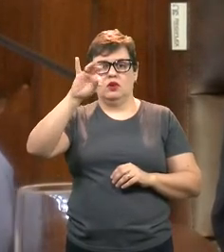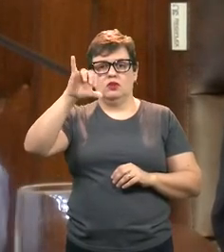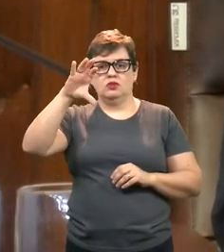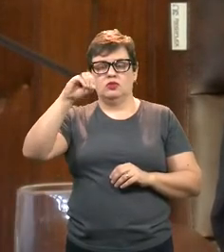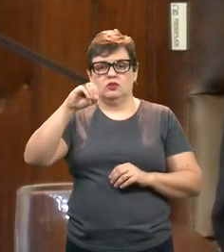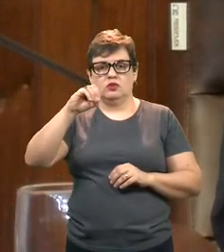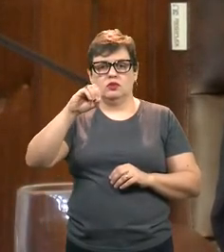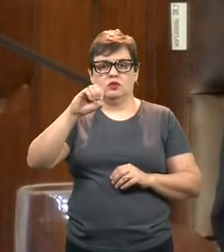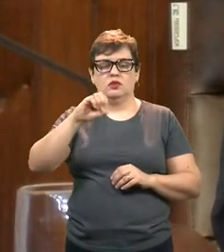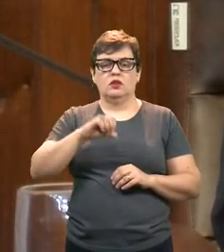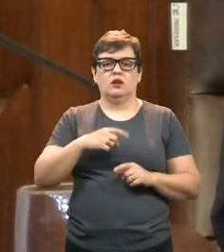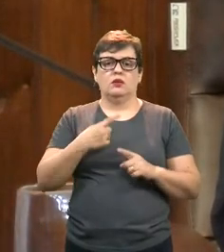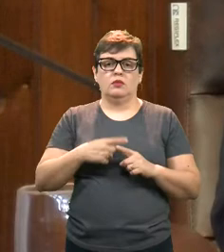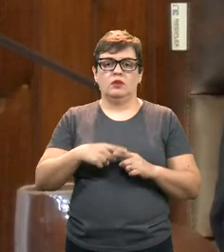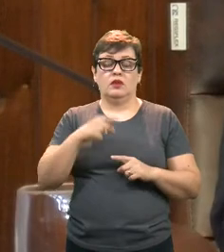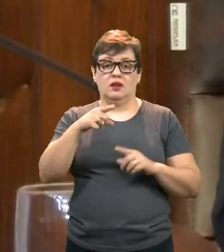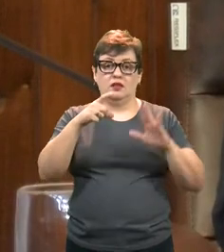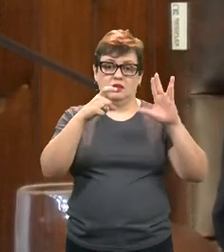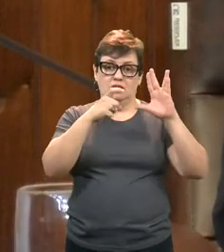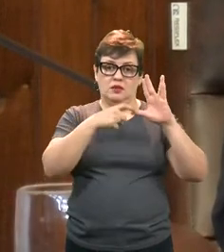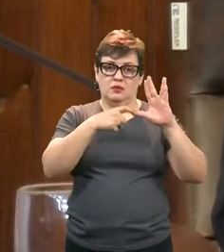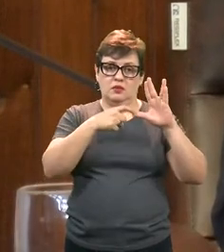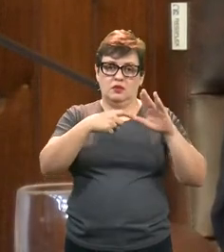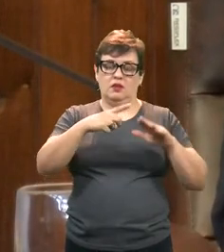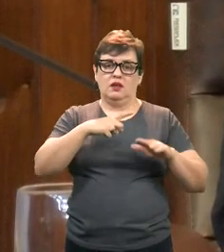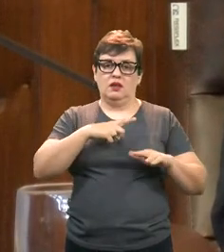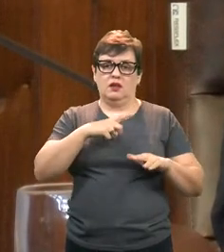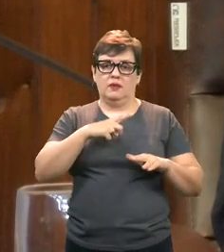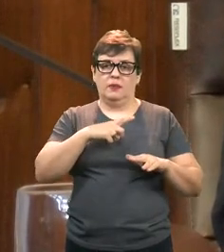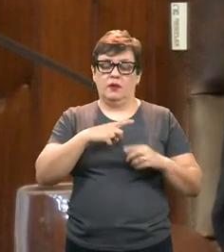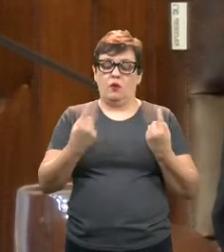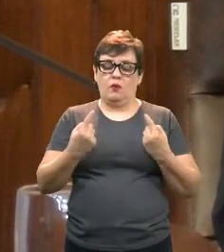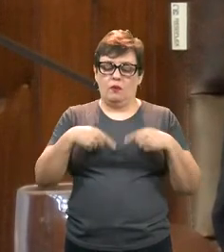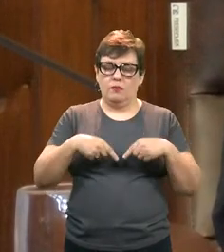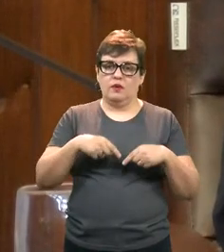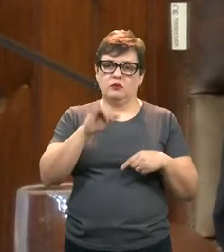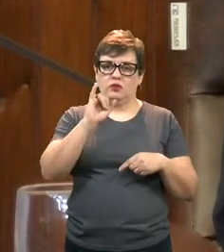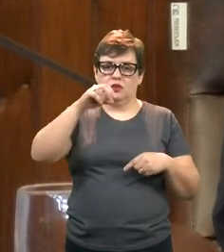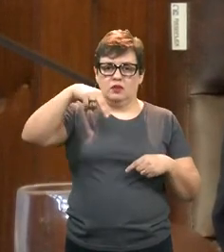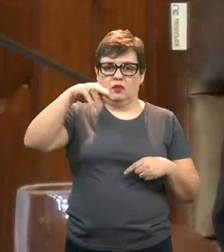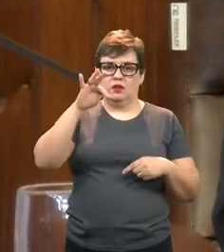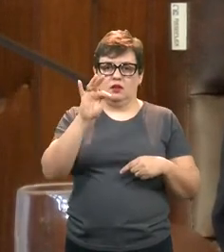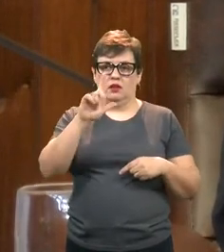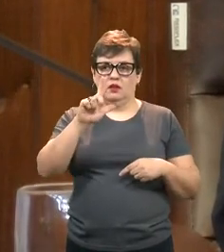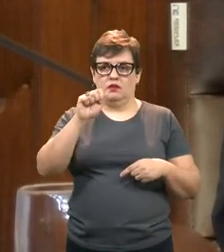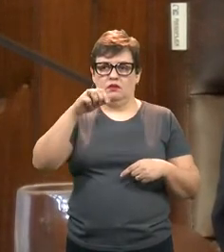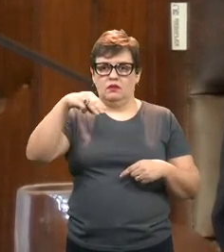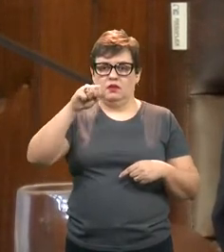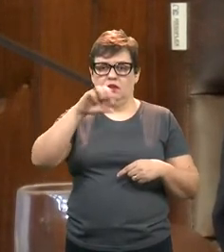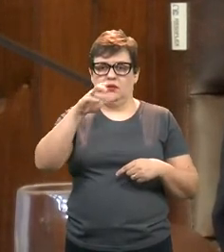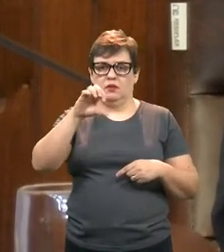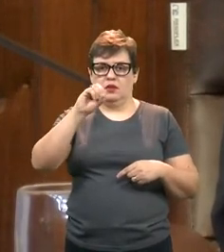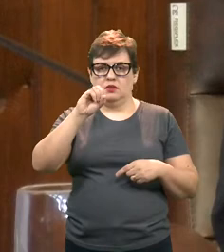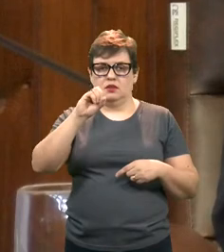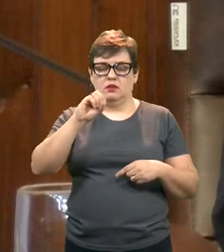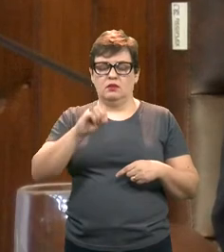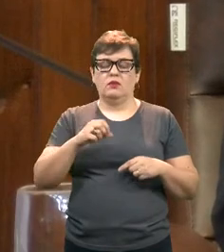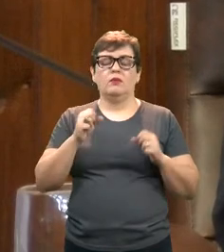possui efeitos anti-inflamatórios e pode ser usada para o alívio da dor crônica,